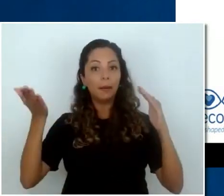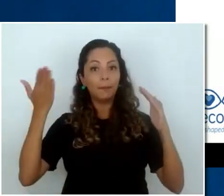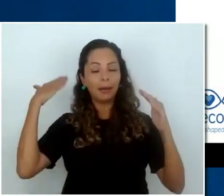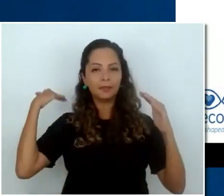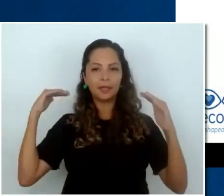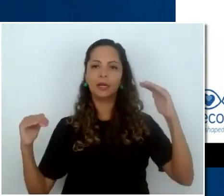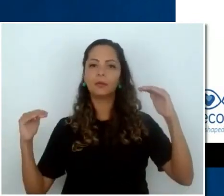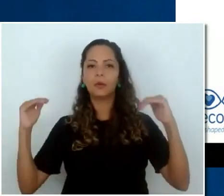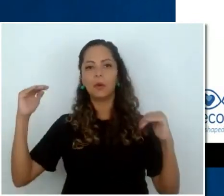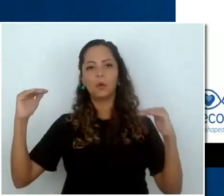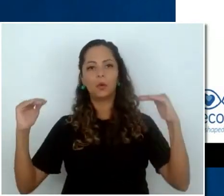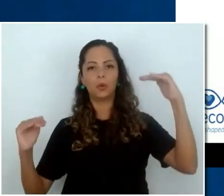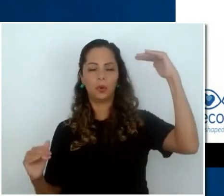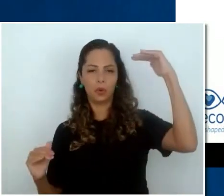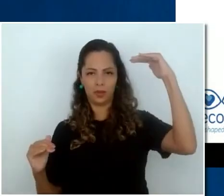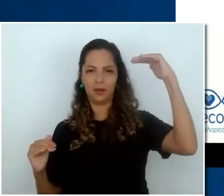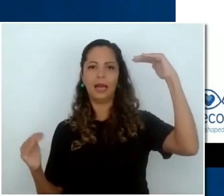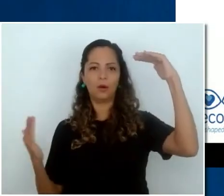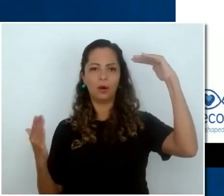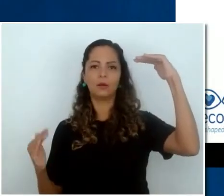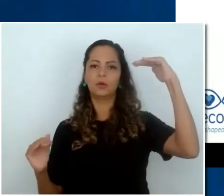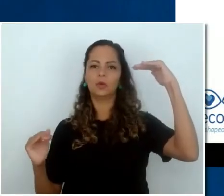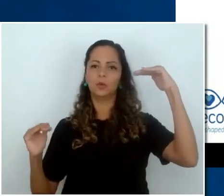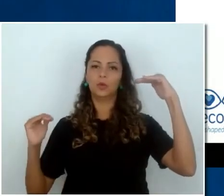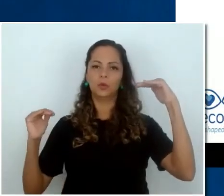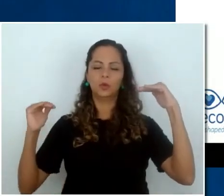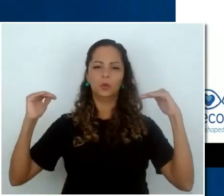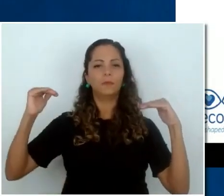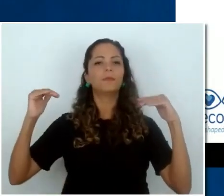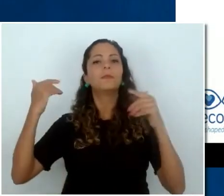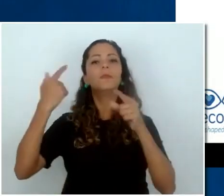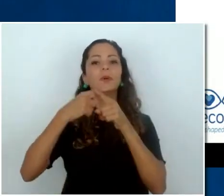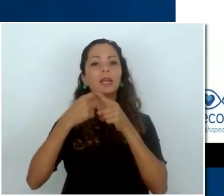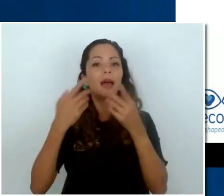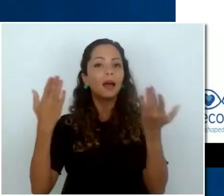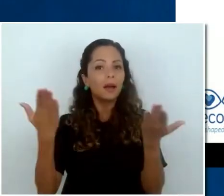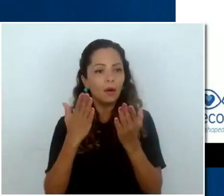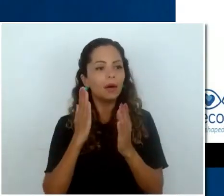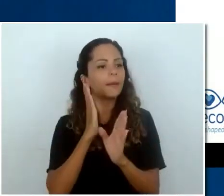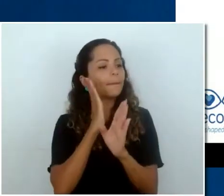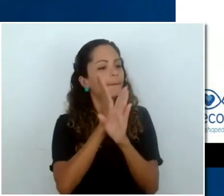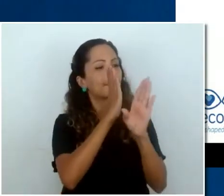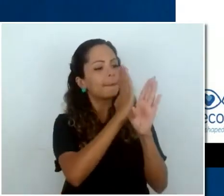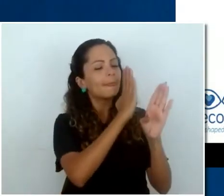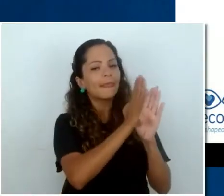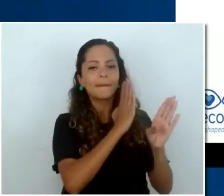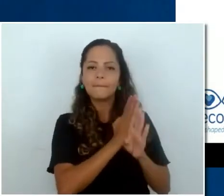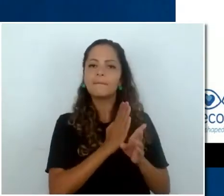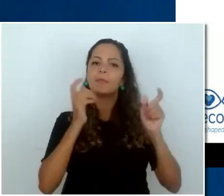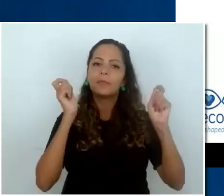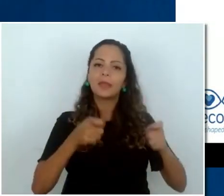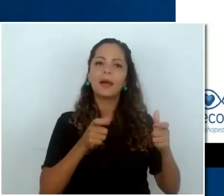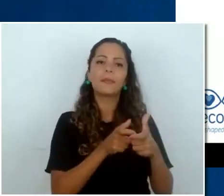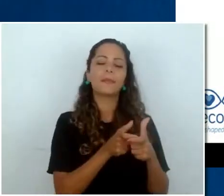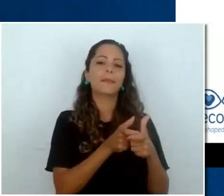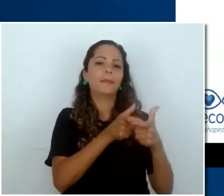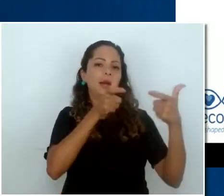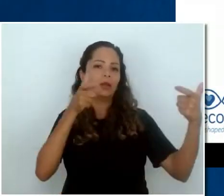uma possibilidade de acesso a diagnóstico e tratamento maior em populações menos